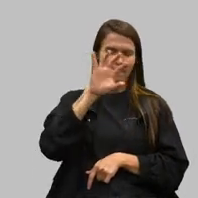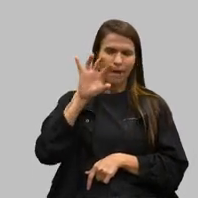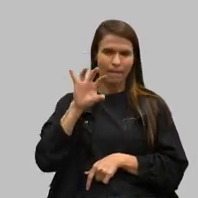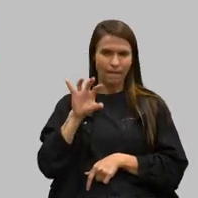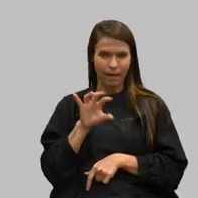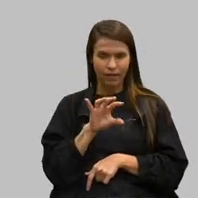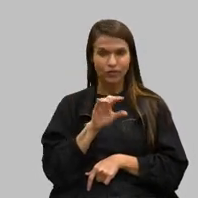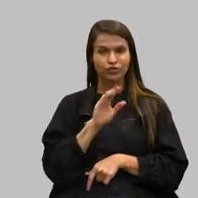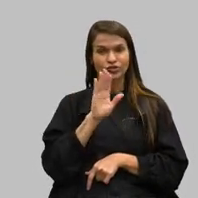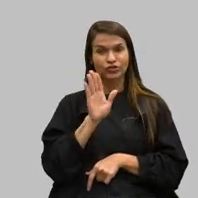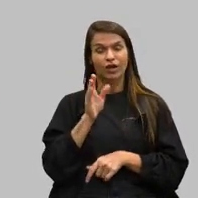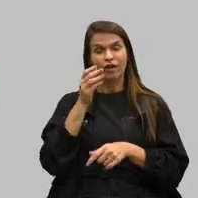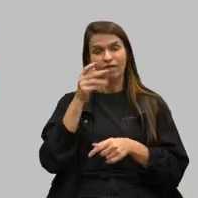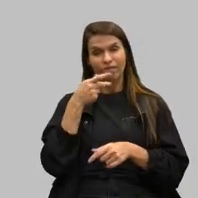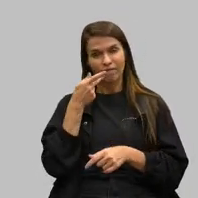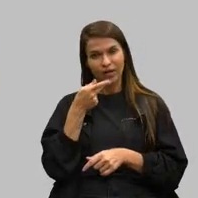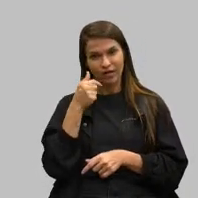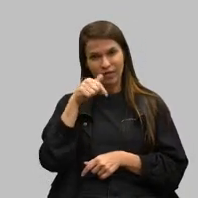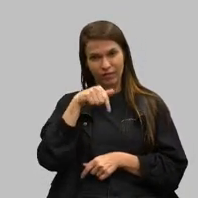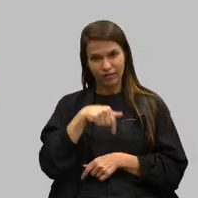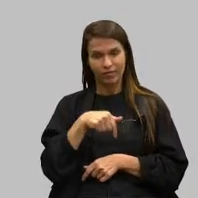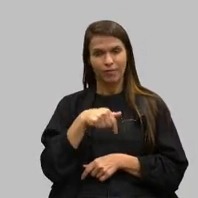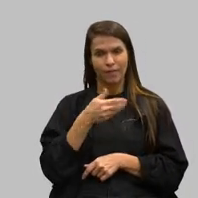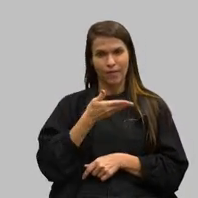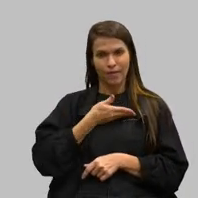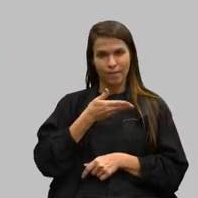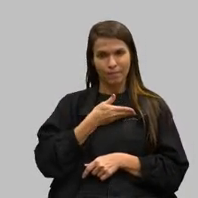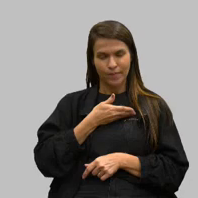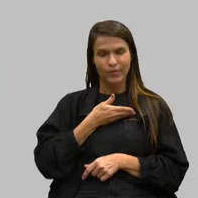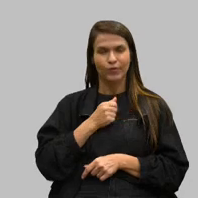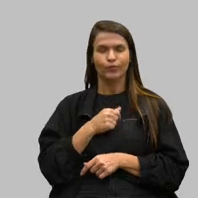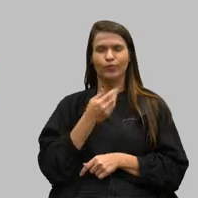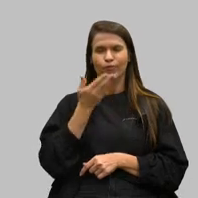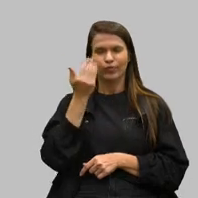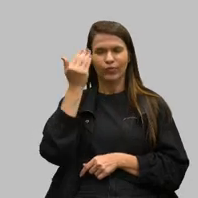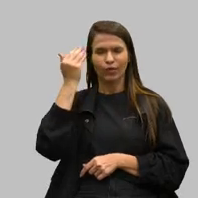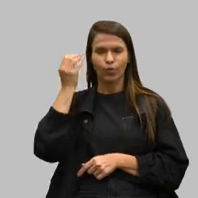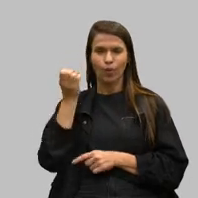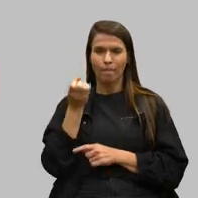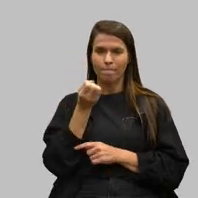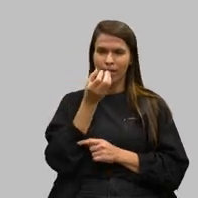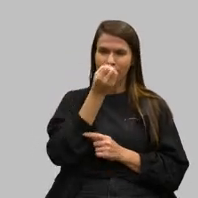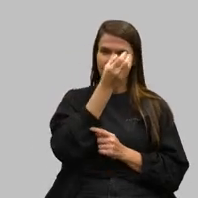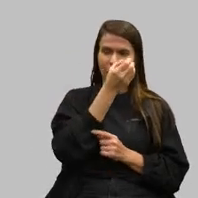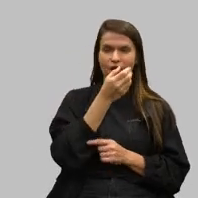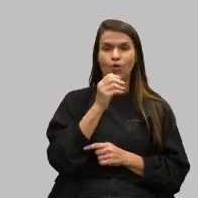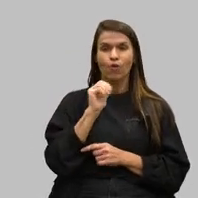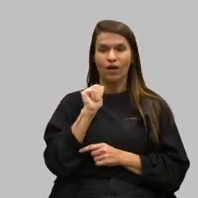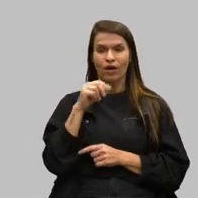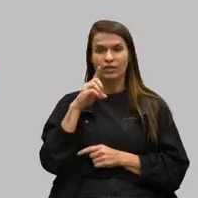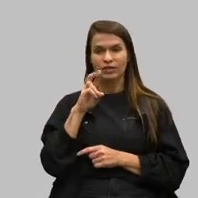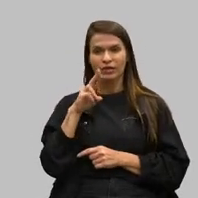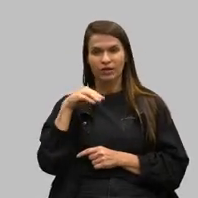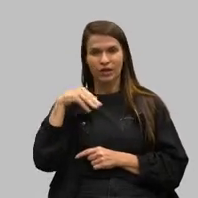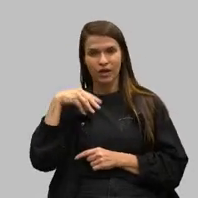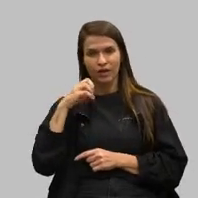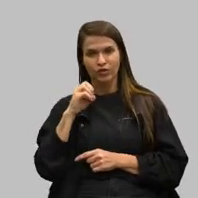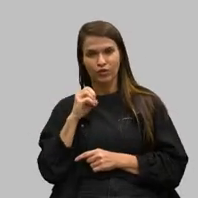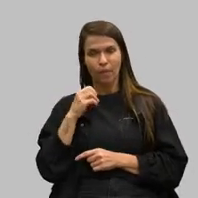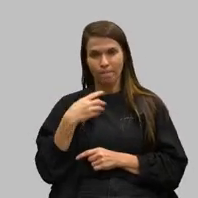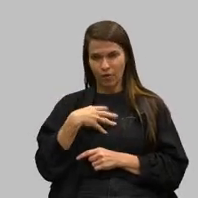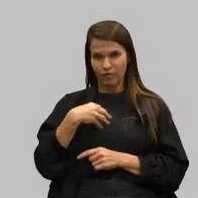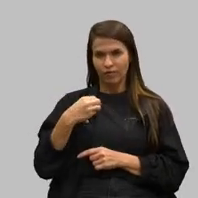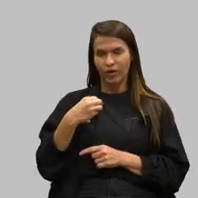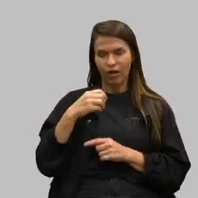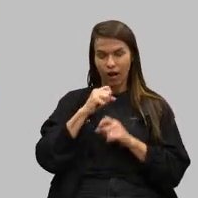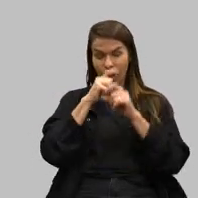eu já contei aqui, meu nobre amigo grego, um dia, numa viagem, o Adriano, meu filho, levanta seis horas